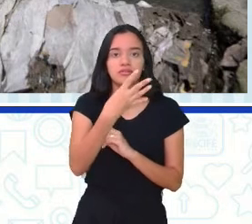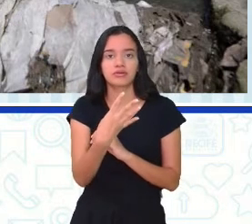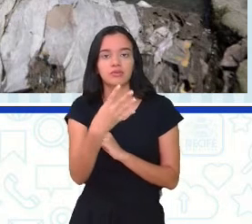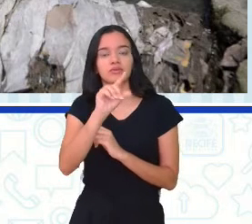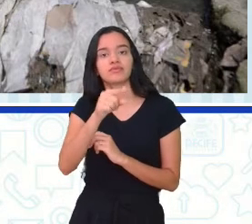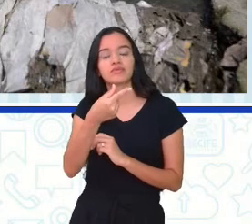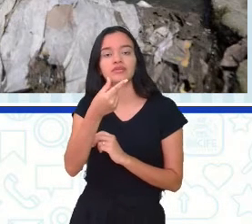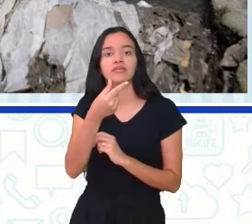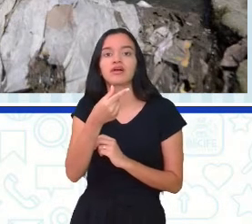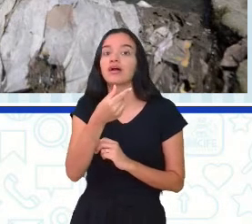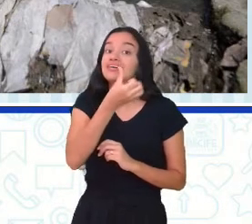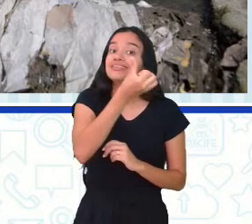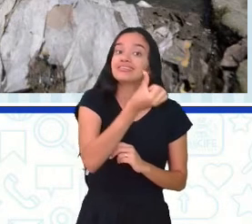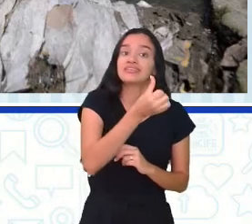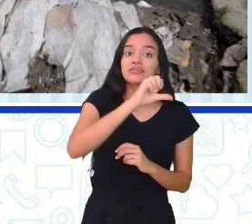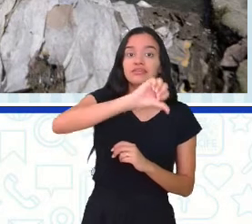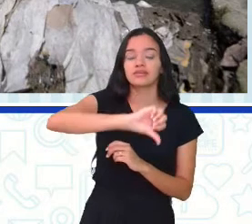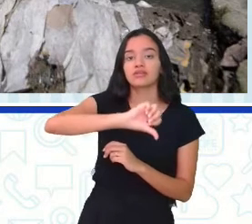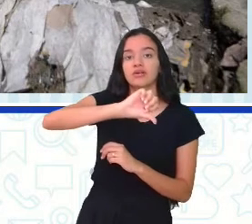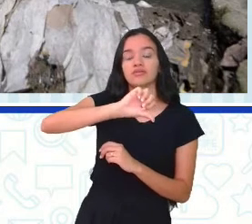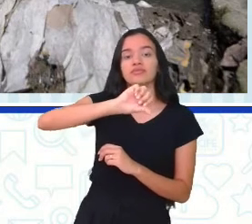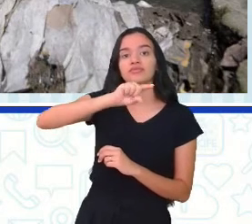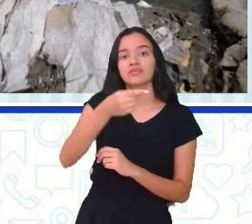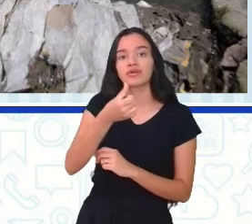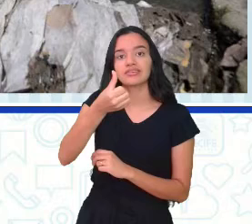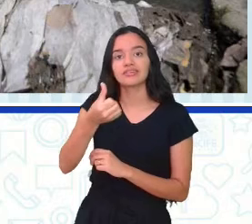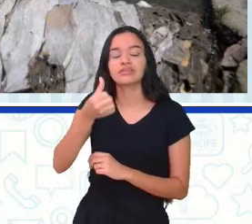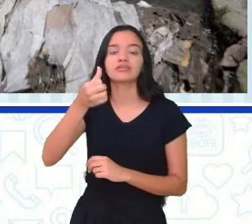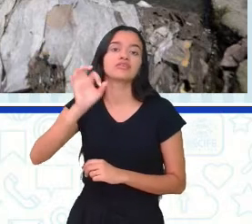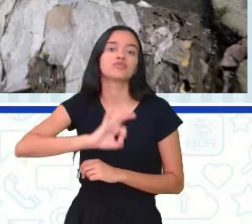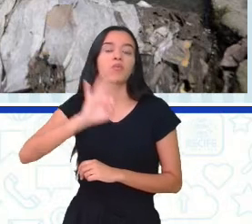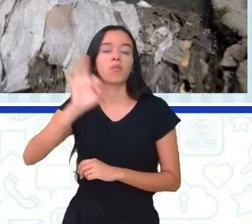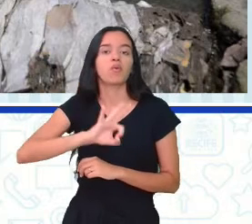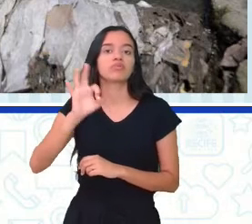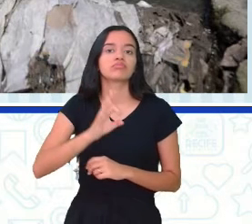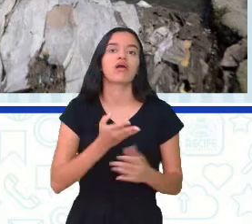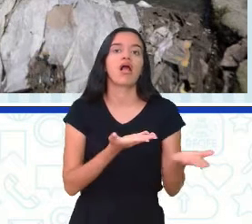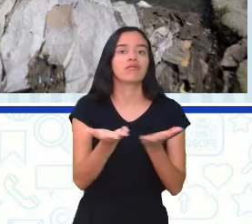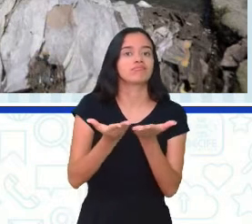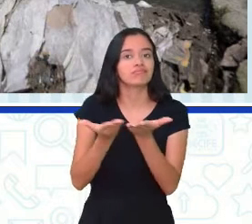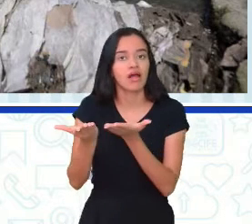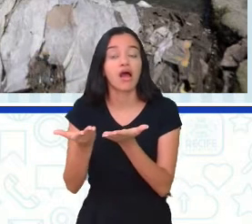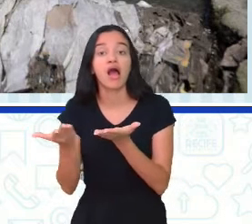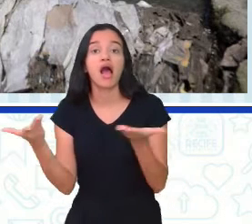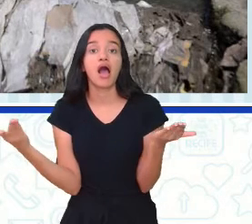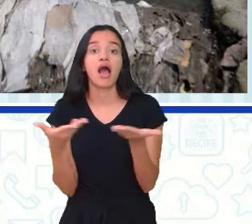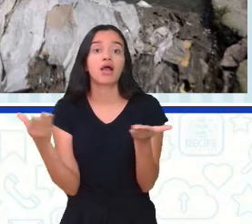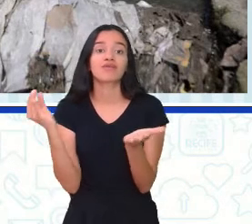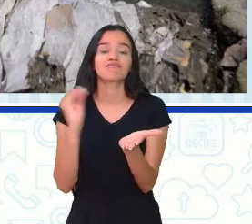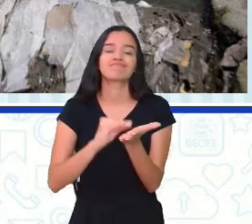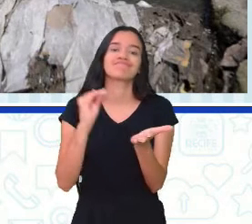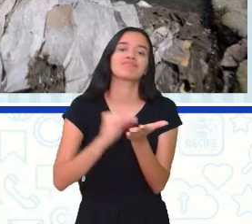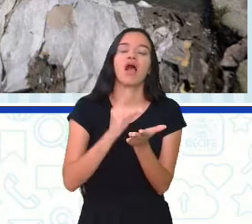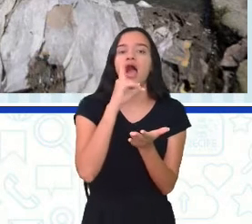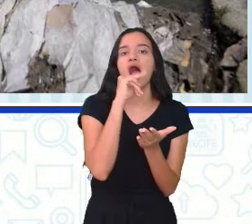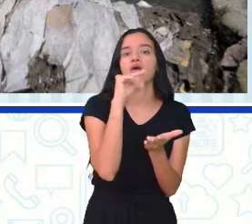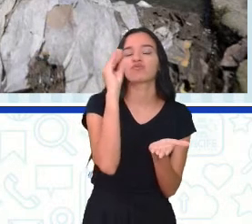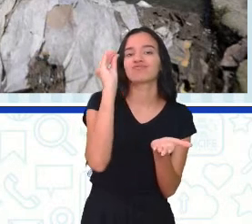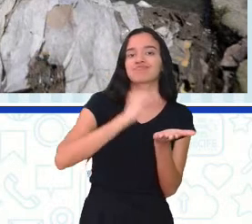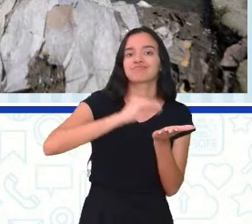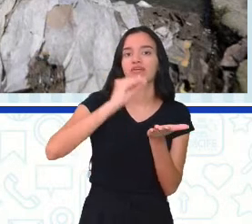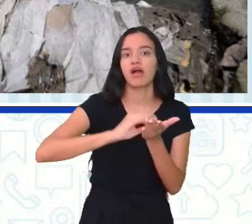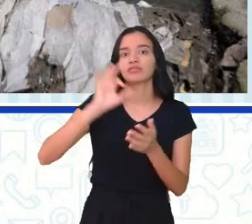74,6% ou 69% dos esgotos de Recife são tratados. Já em relação às perdas de água, isso é muito importante, também é um